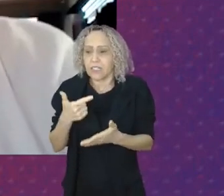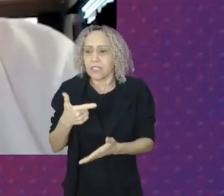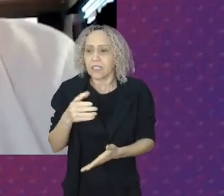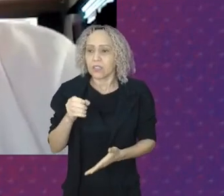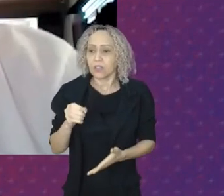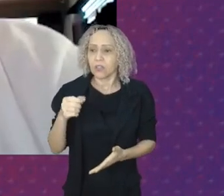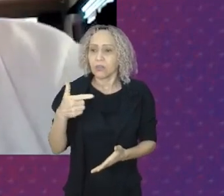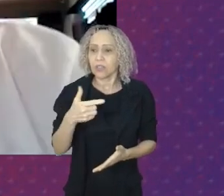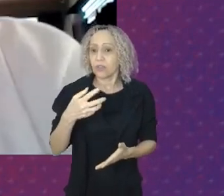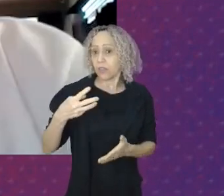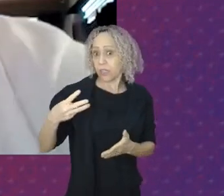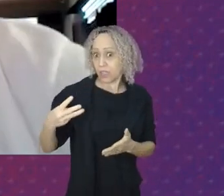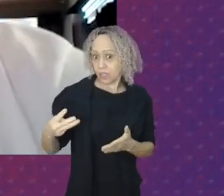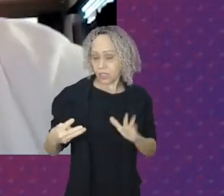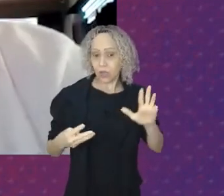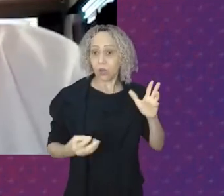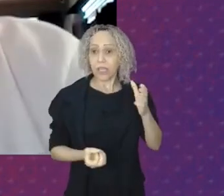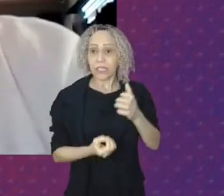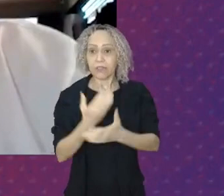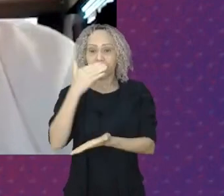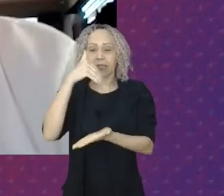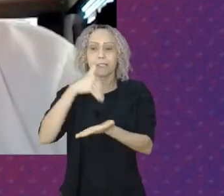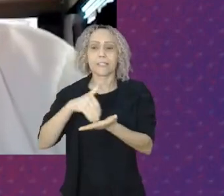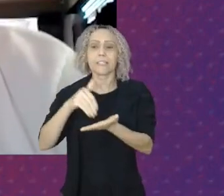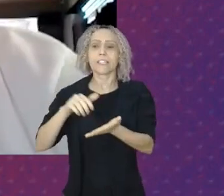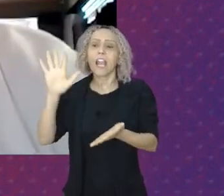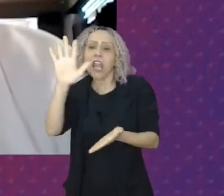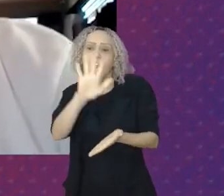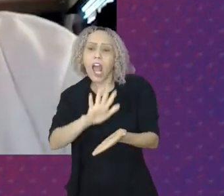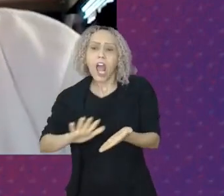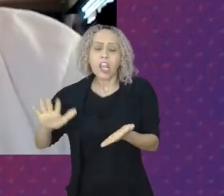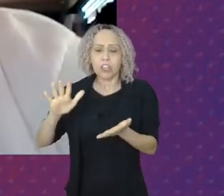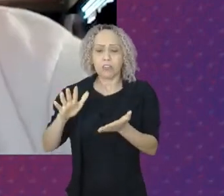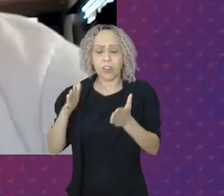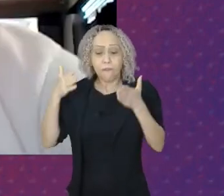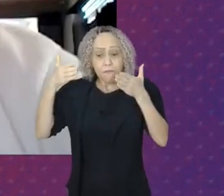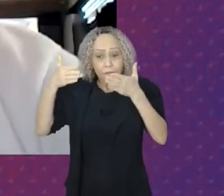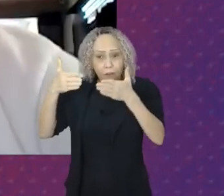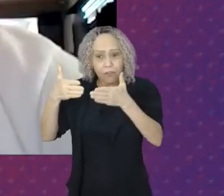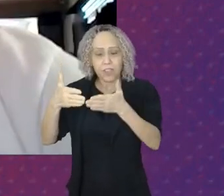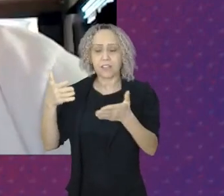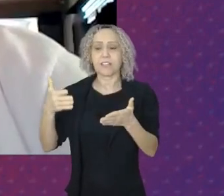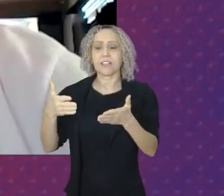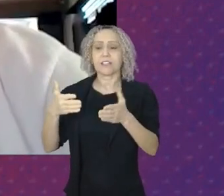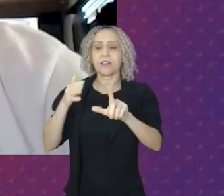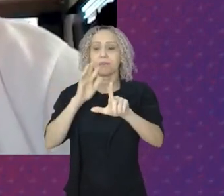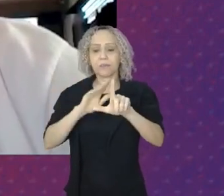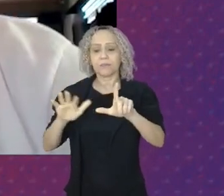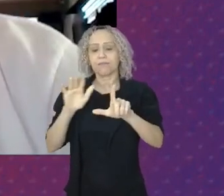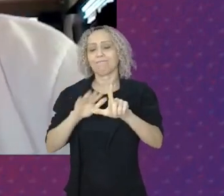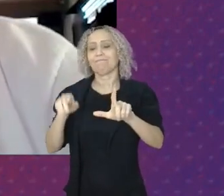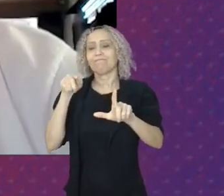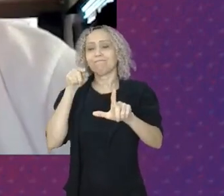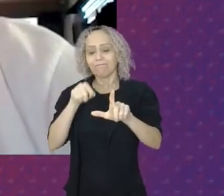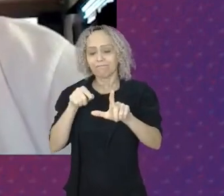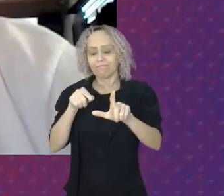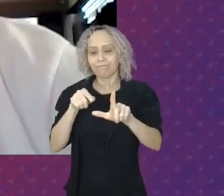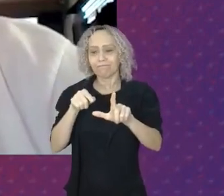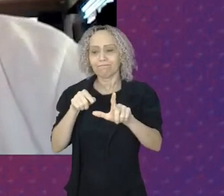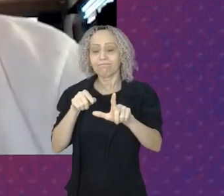Políticas Públicas voltadas para a população LGBT, aponta-se um novo horizonte,